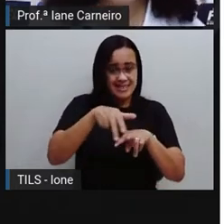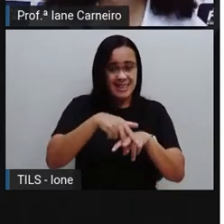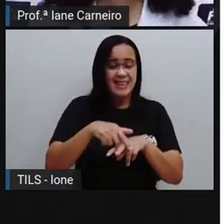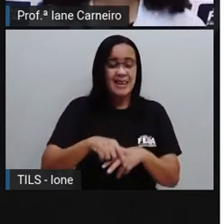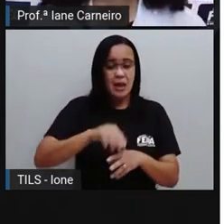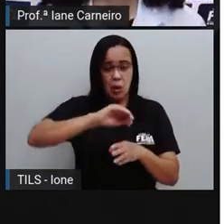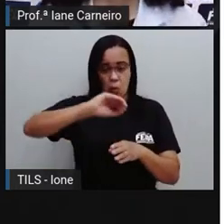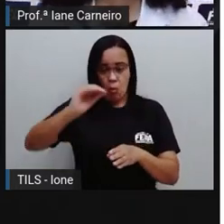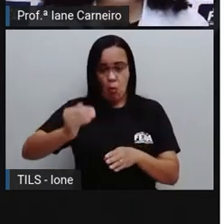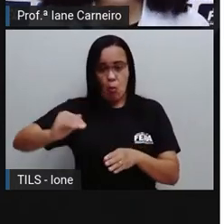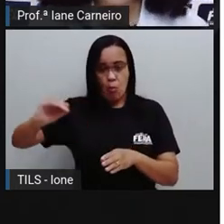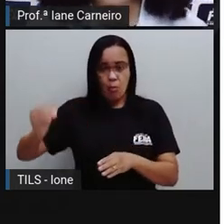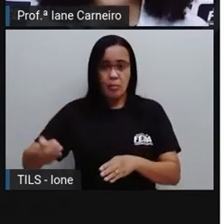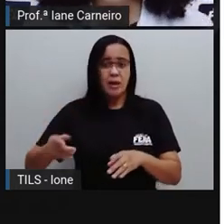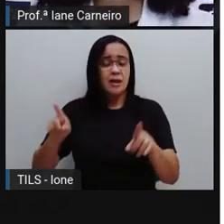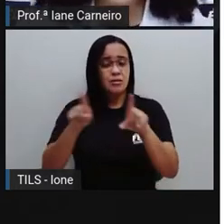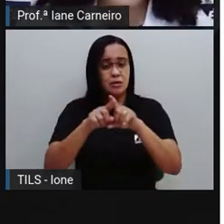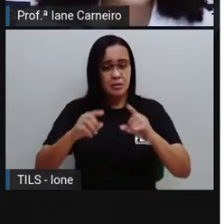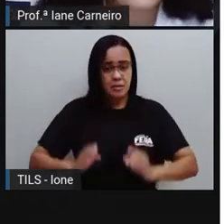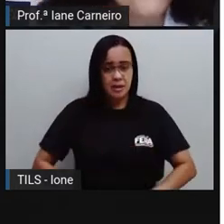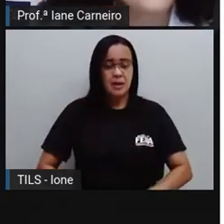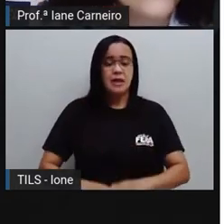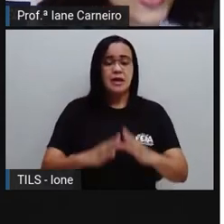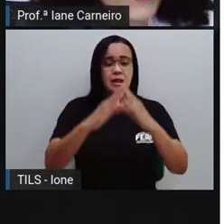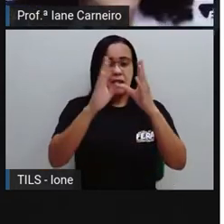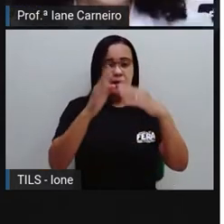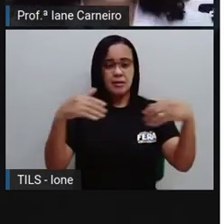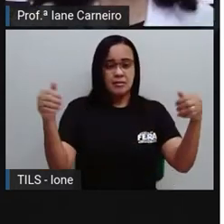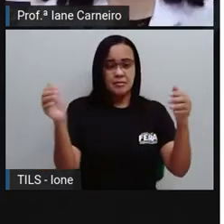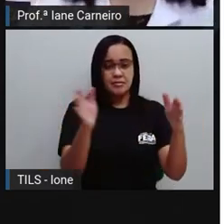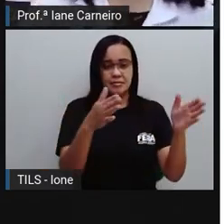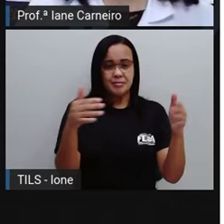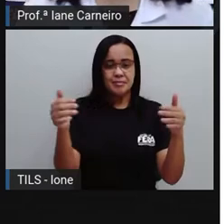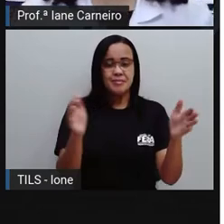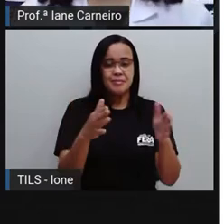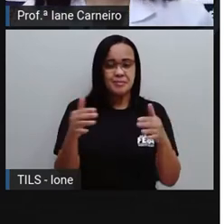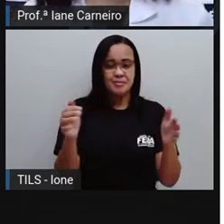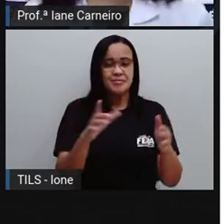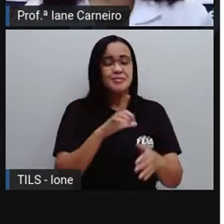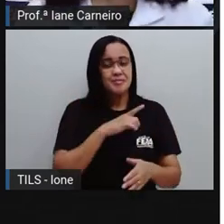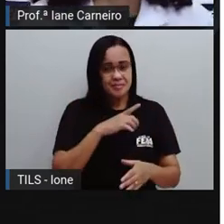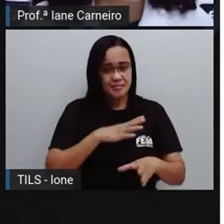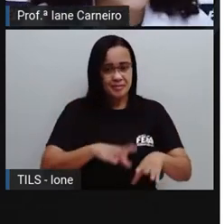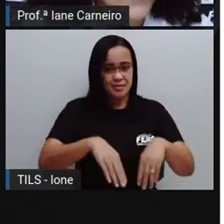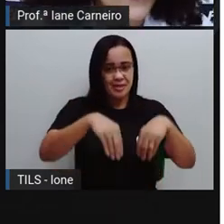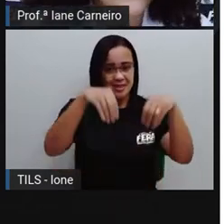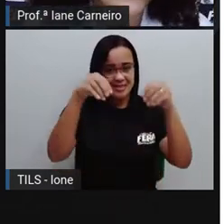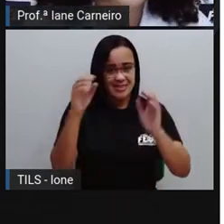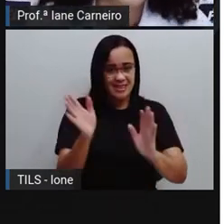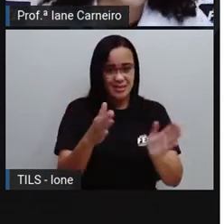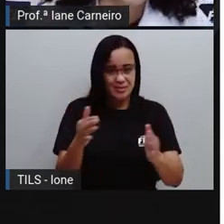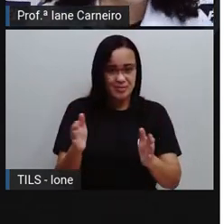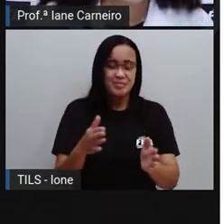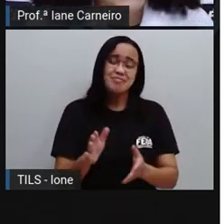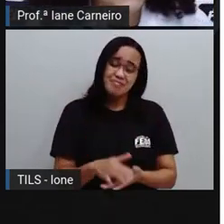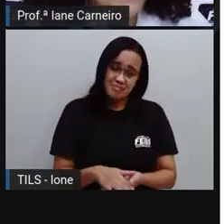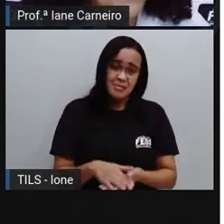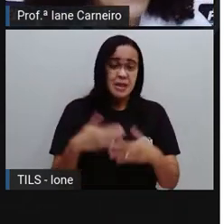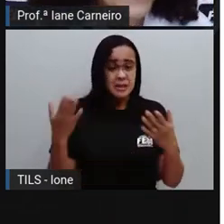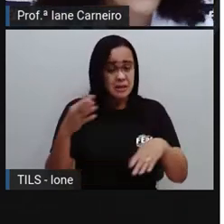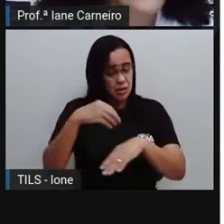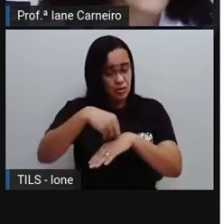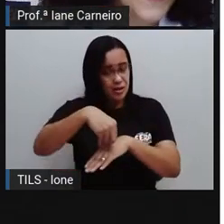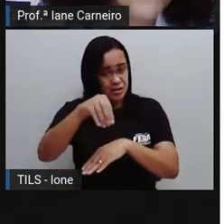castelo a prova para aqui rapidinho para dar uma dica né do que a processos na escola com os alunos da